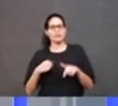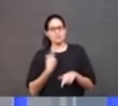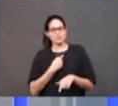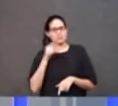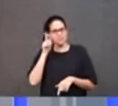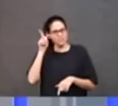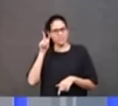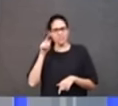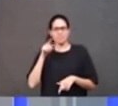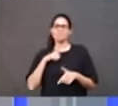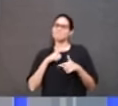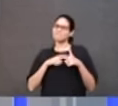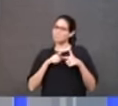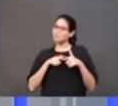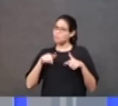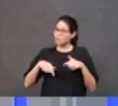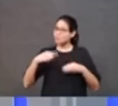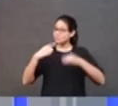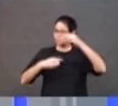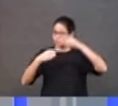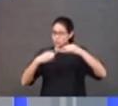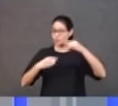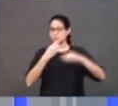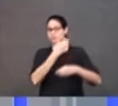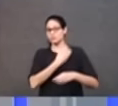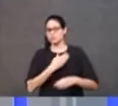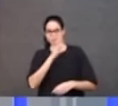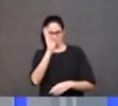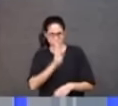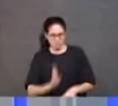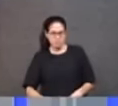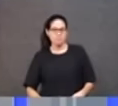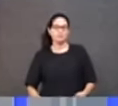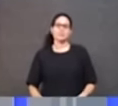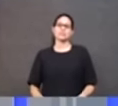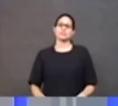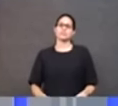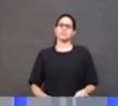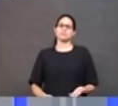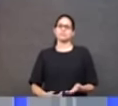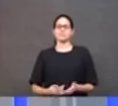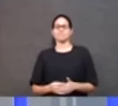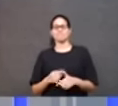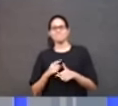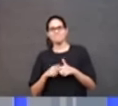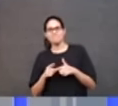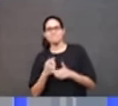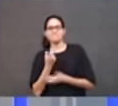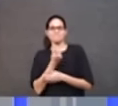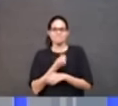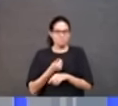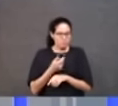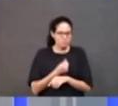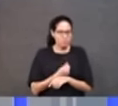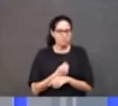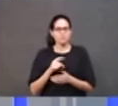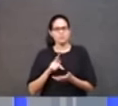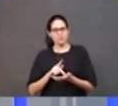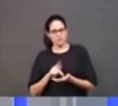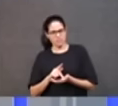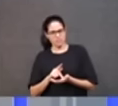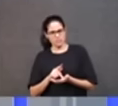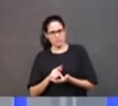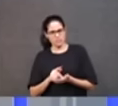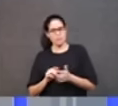econômica. Mas a despeito disso, realmente a tecnologia da informação, ela nunca foi vista como